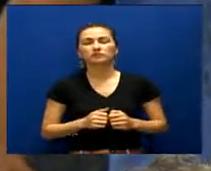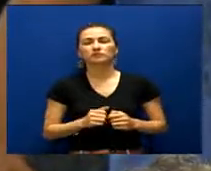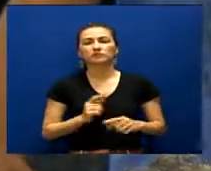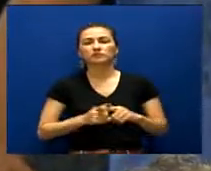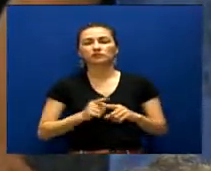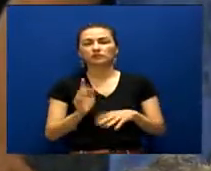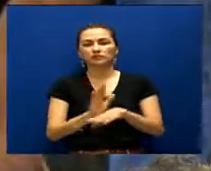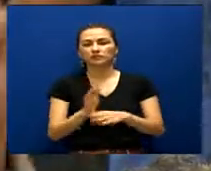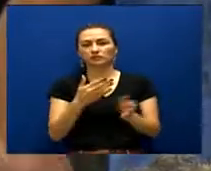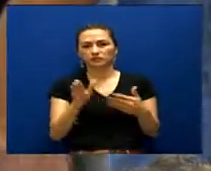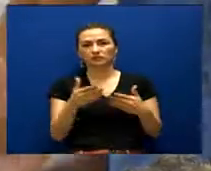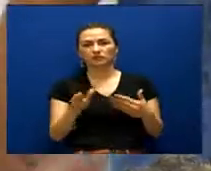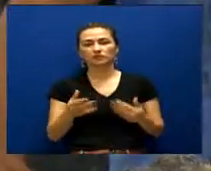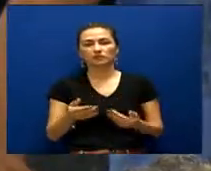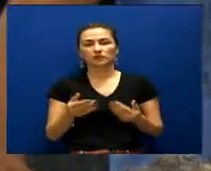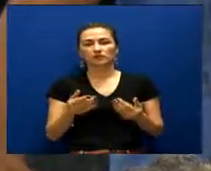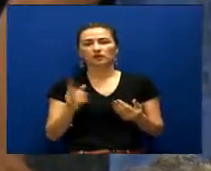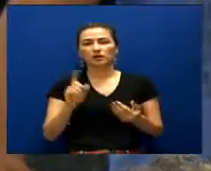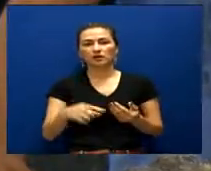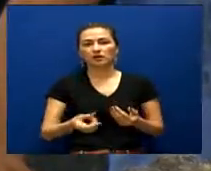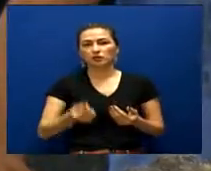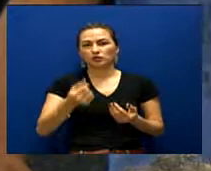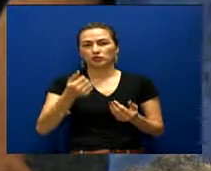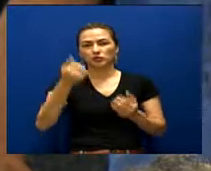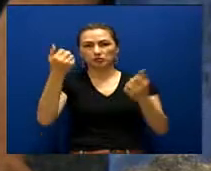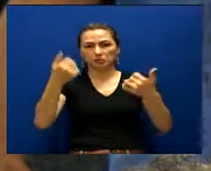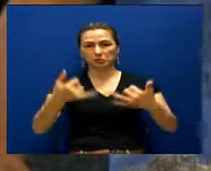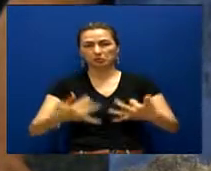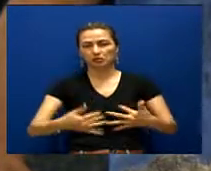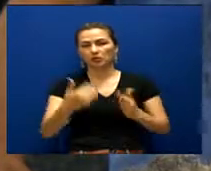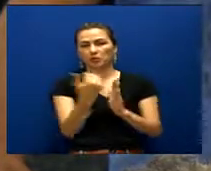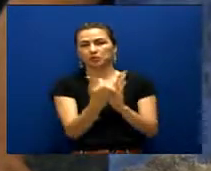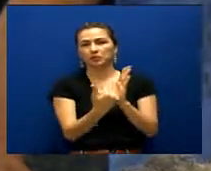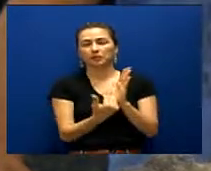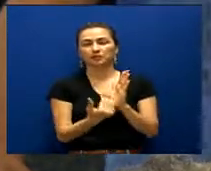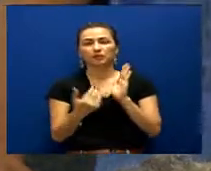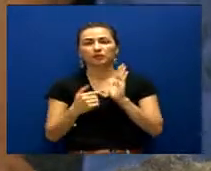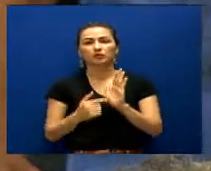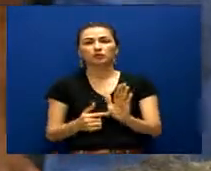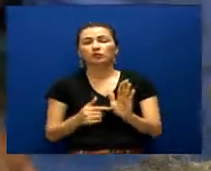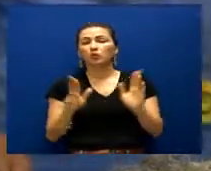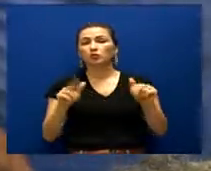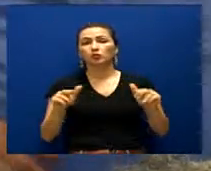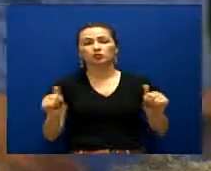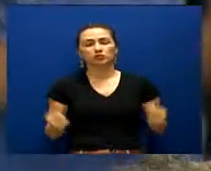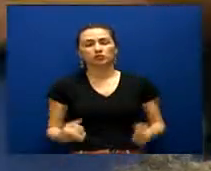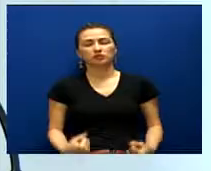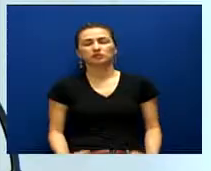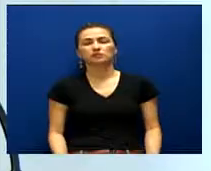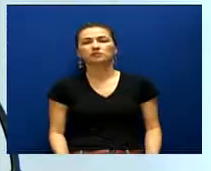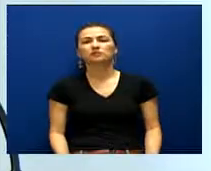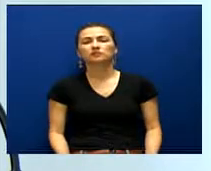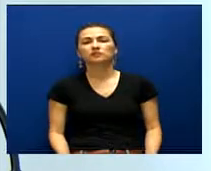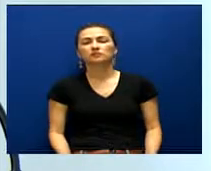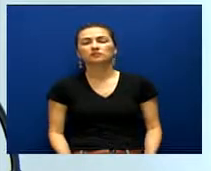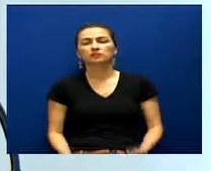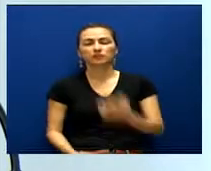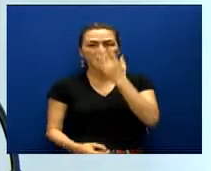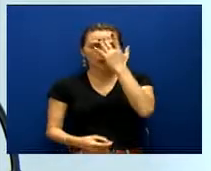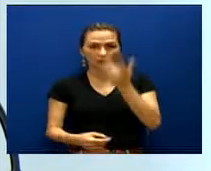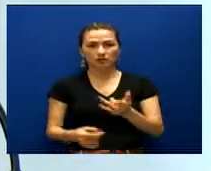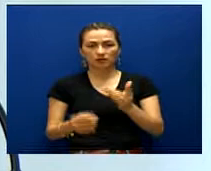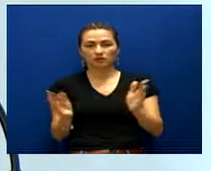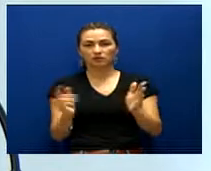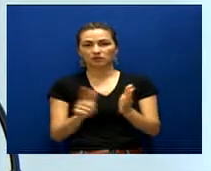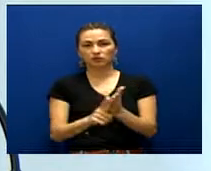Yara. Apresentação das contas que nós nunca conseguimos. Nunca foi apresentado pela administração. Acho que amanhã ou depois sairá no